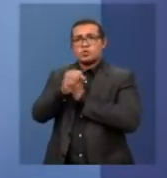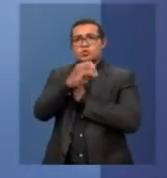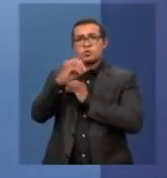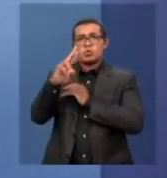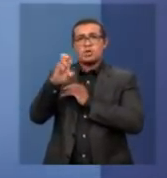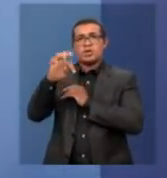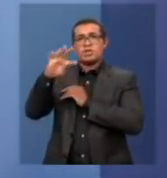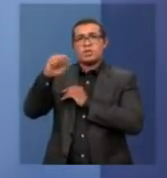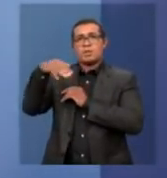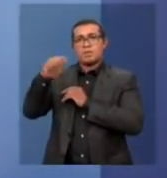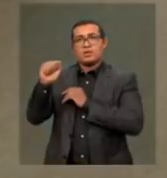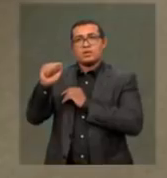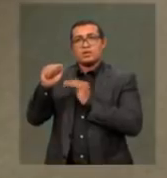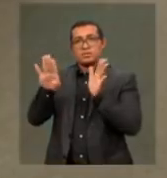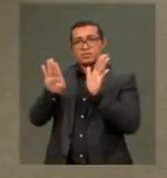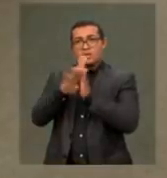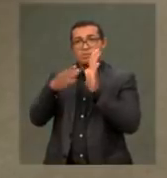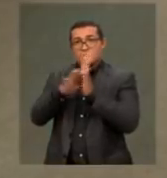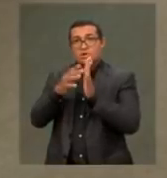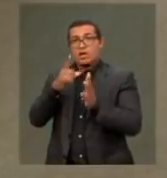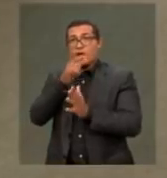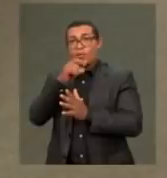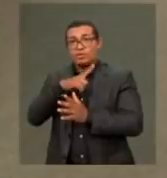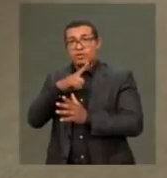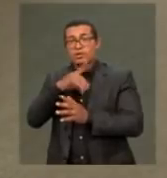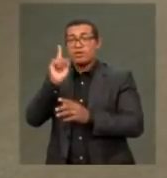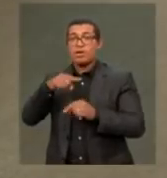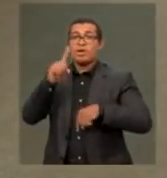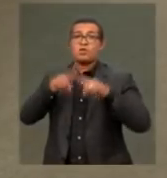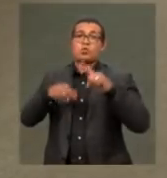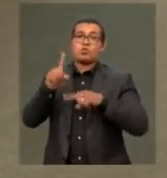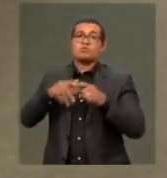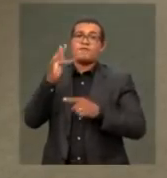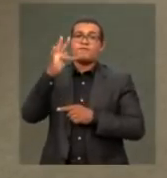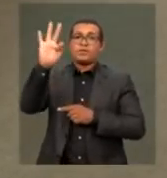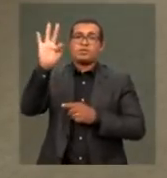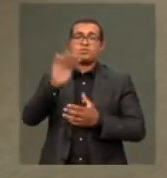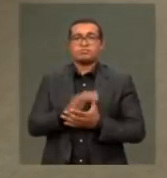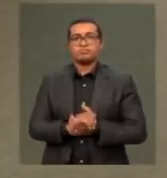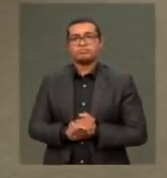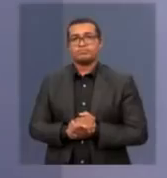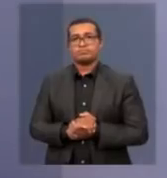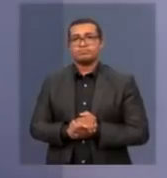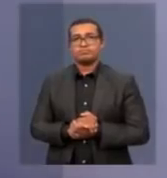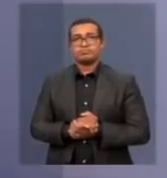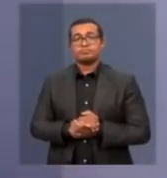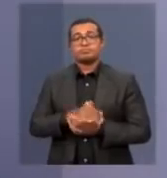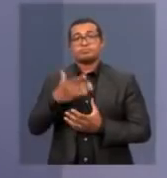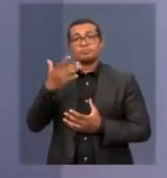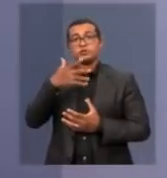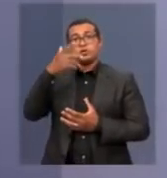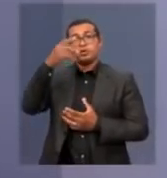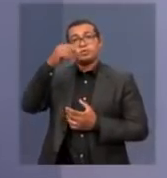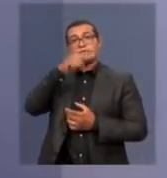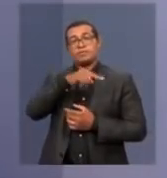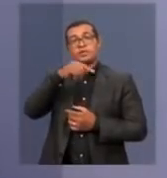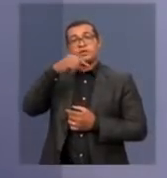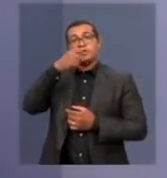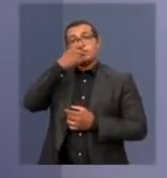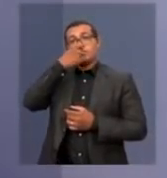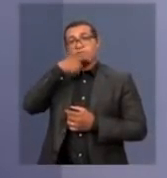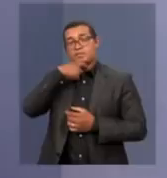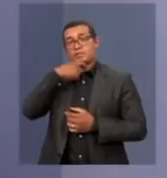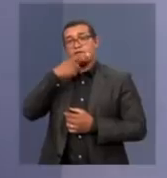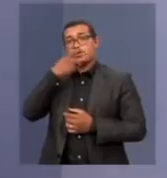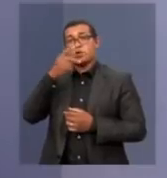perguntas são mateus tem água com recurso federal forma que me ajudariam os dons que eu usei que todos eles são